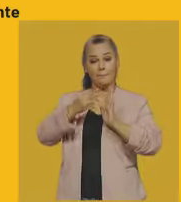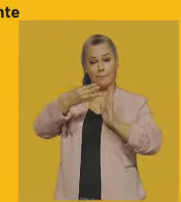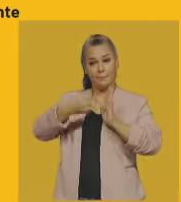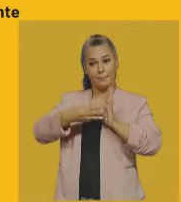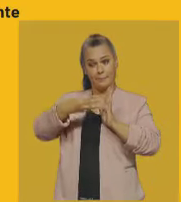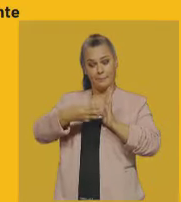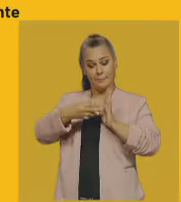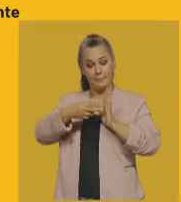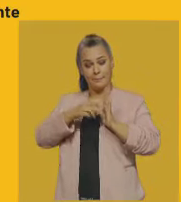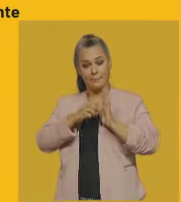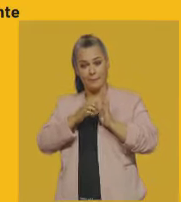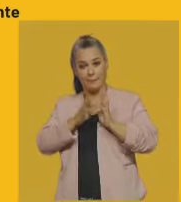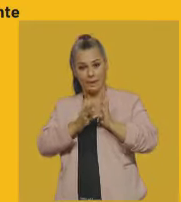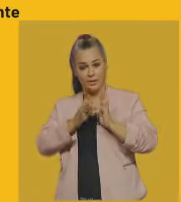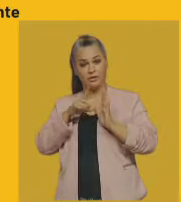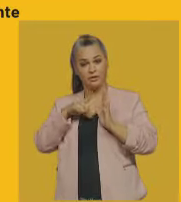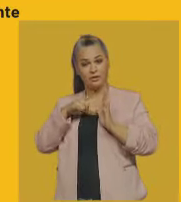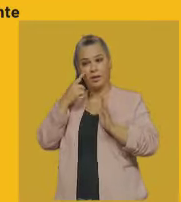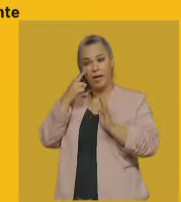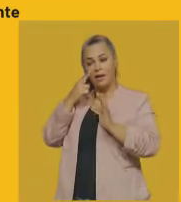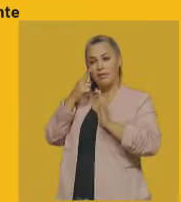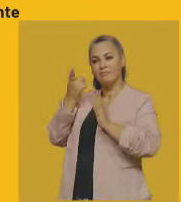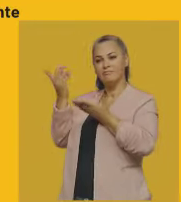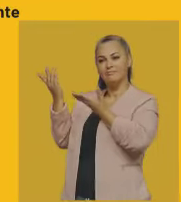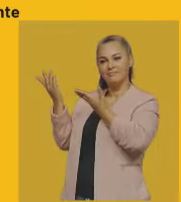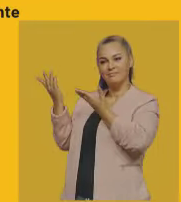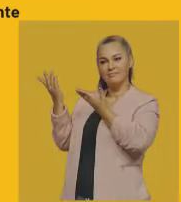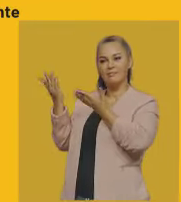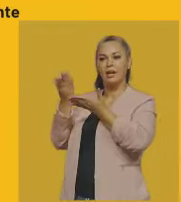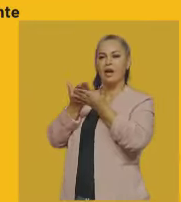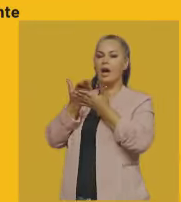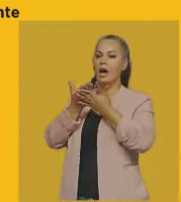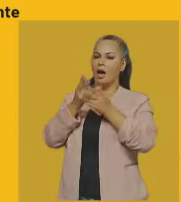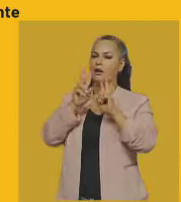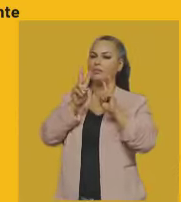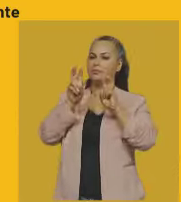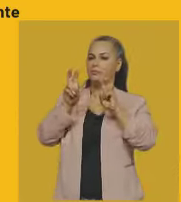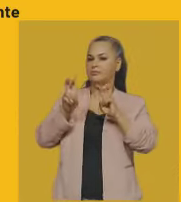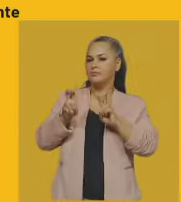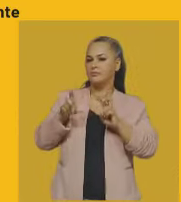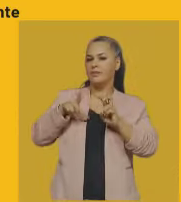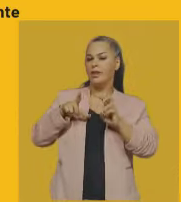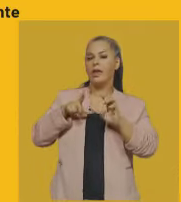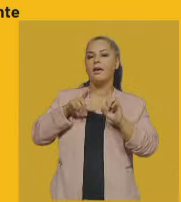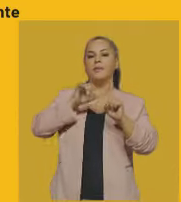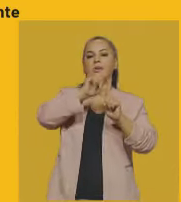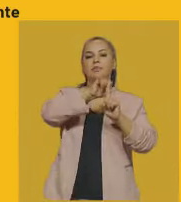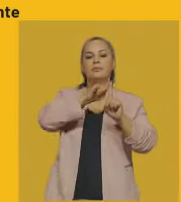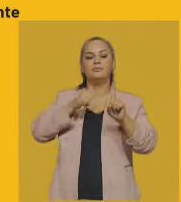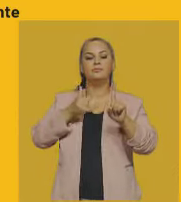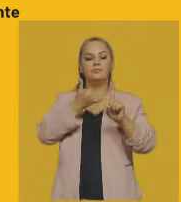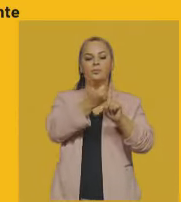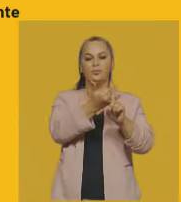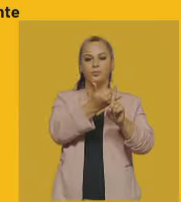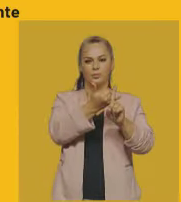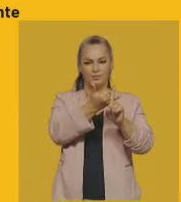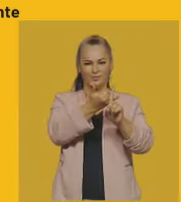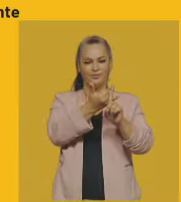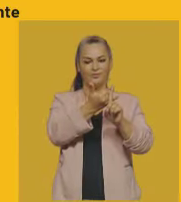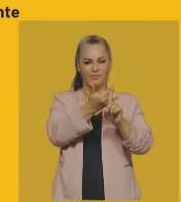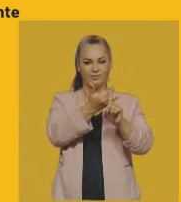coisa sobre bullying, você vai encontrar isso no PET 3 e vai encontrar também na aula aqui da Rede Minas, falando sobre esse tema,